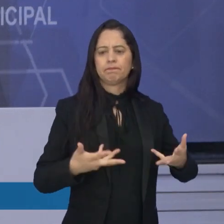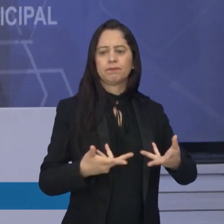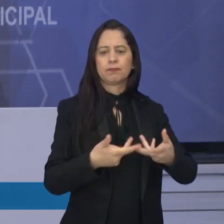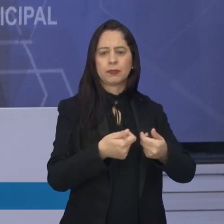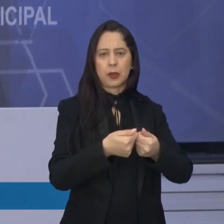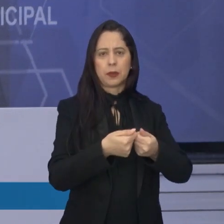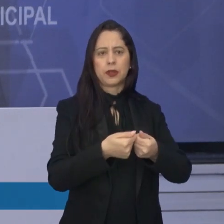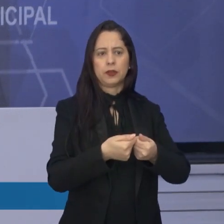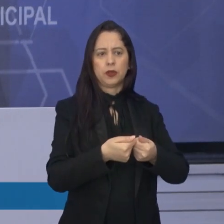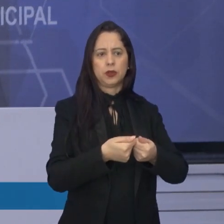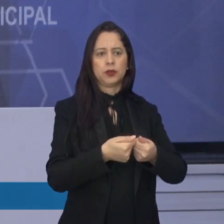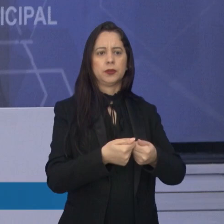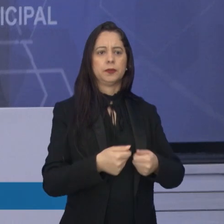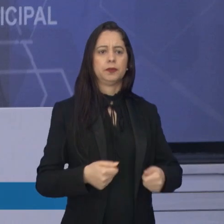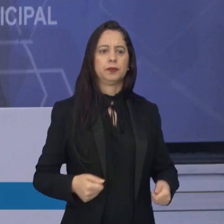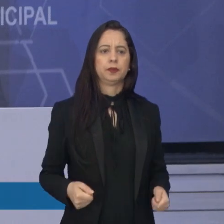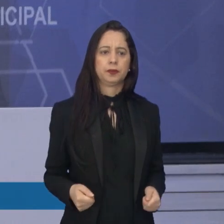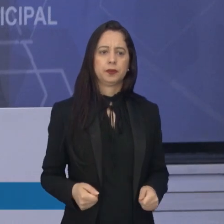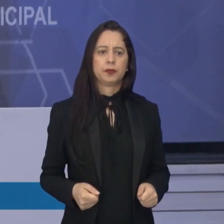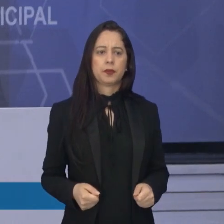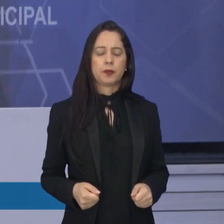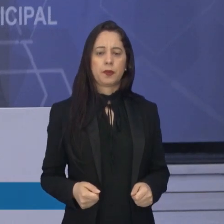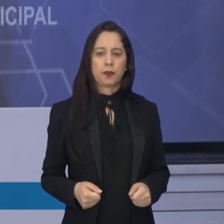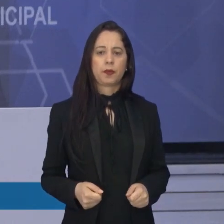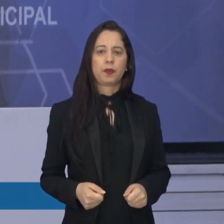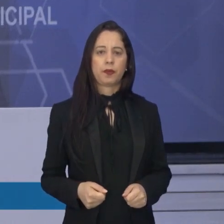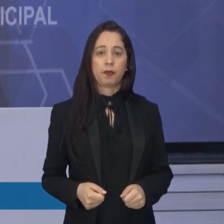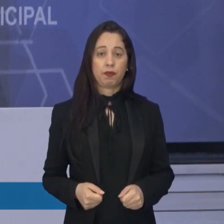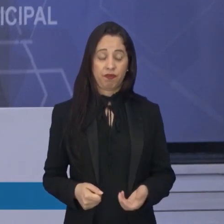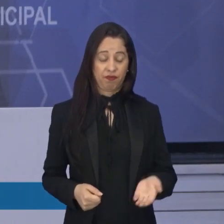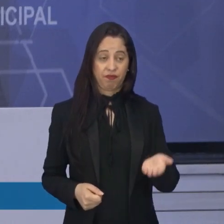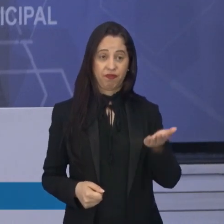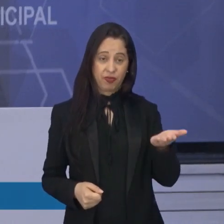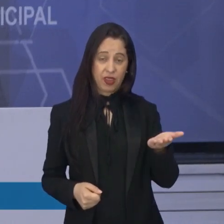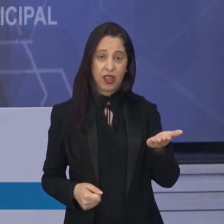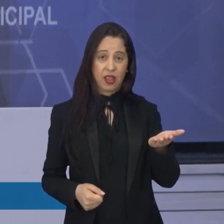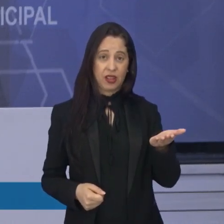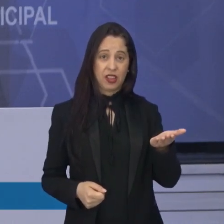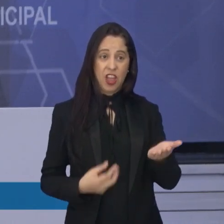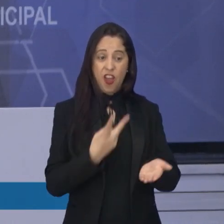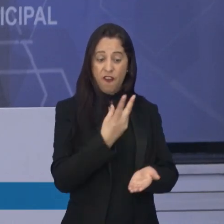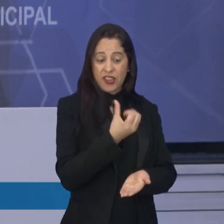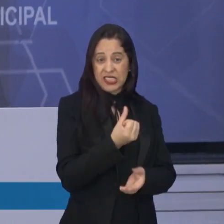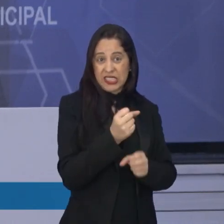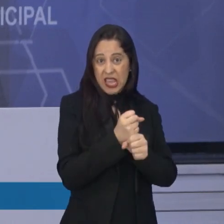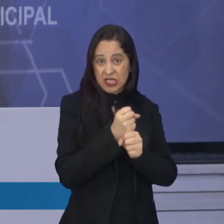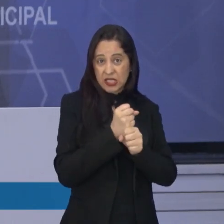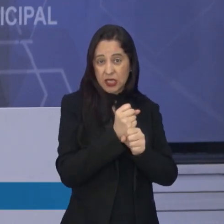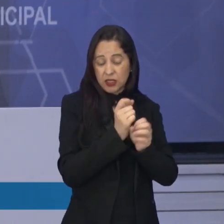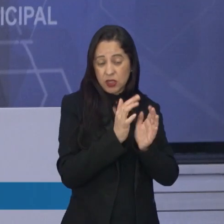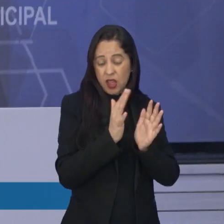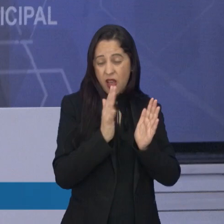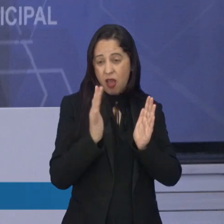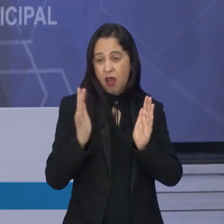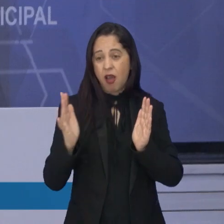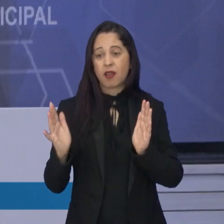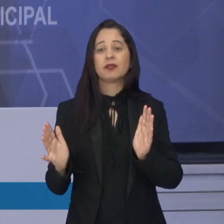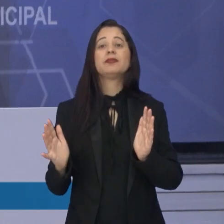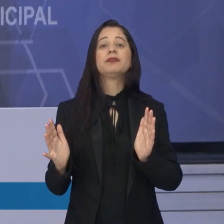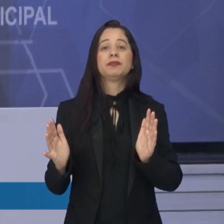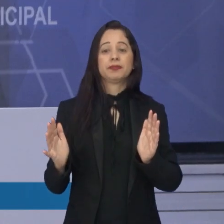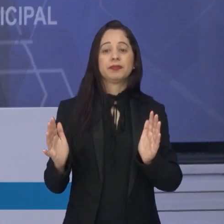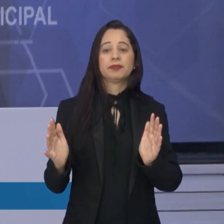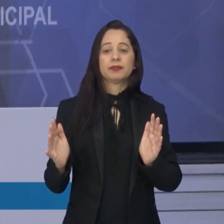carreiras. O crescimento profissional dela, desses 26 anos, coincidentemente,